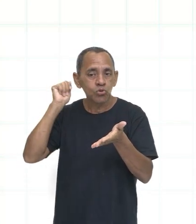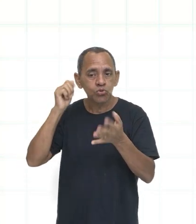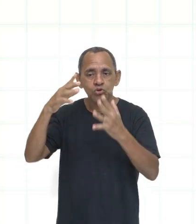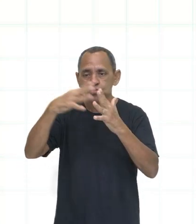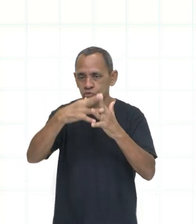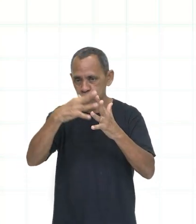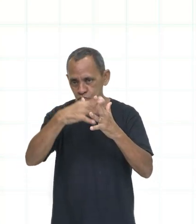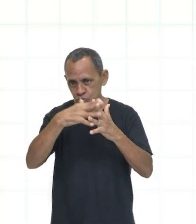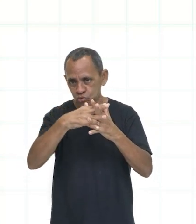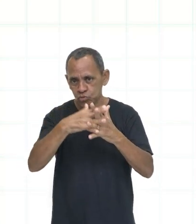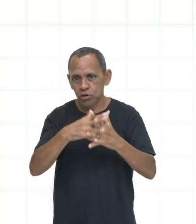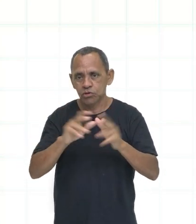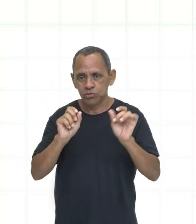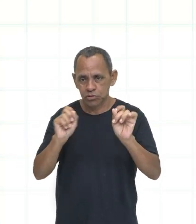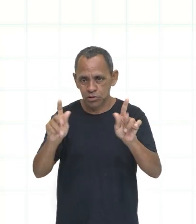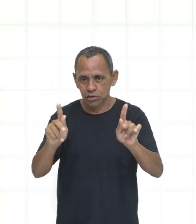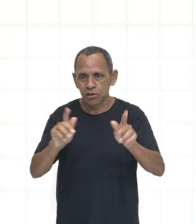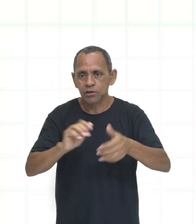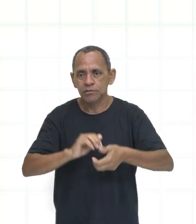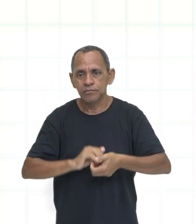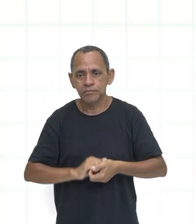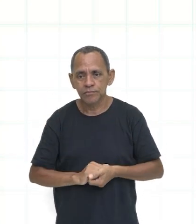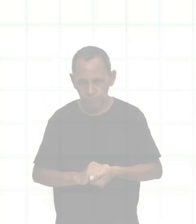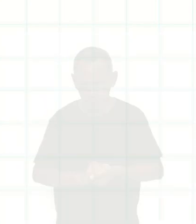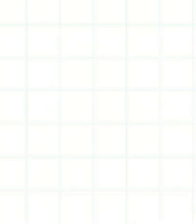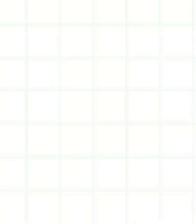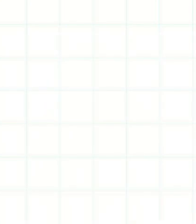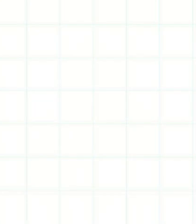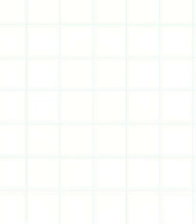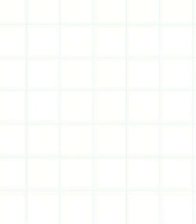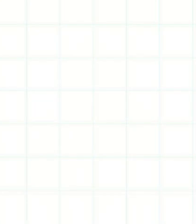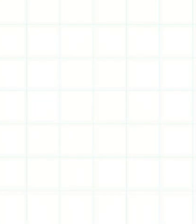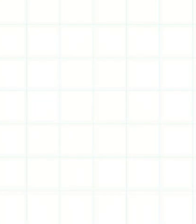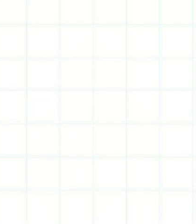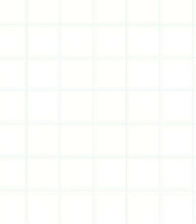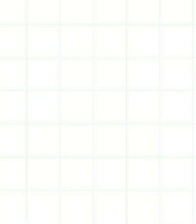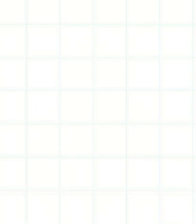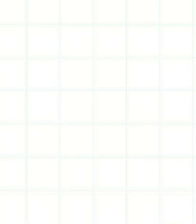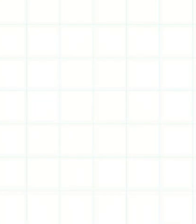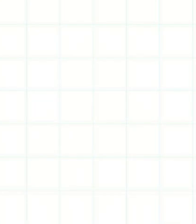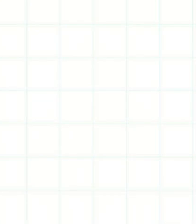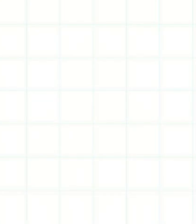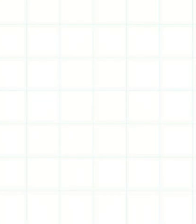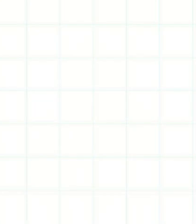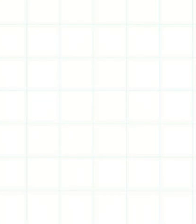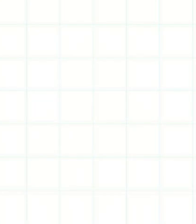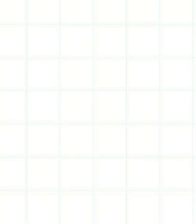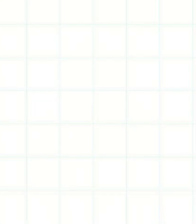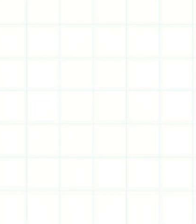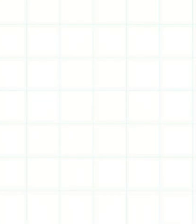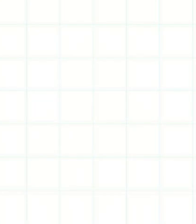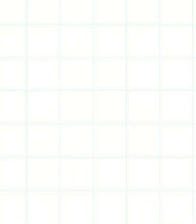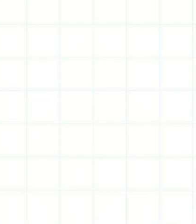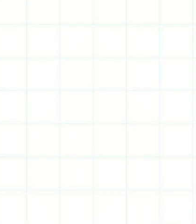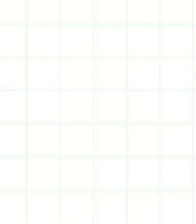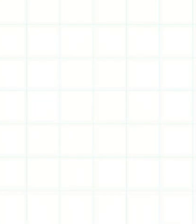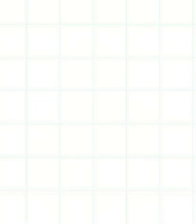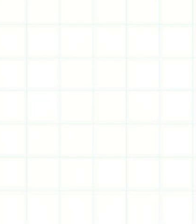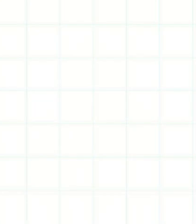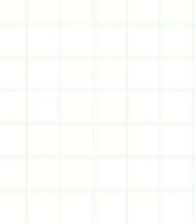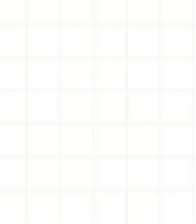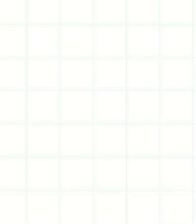consoante, ok? Então, o que está escrito aqui, né? A crescente preocupação, né, de uma diversidade cultural está aumentando o senso de tolerância